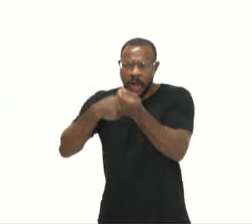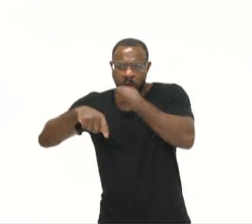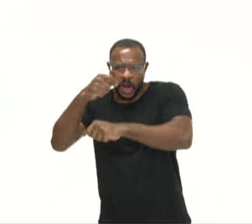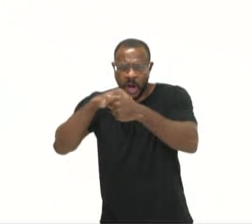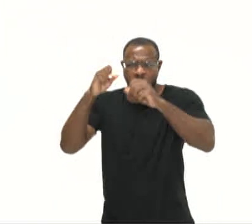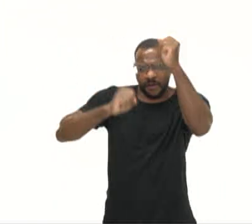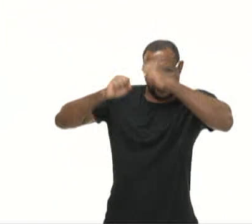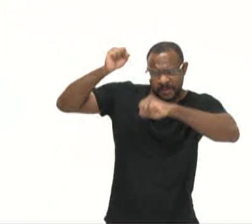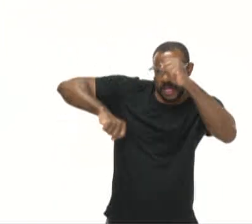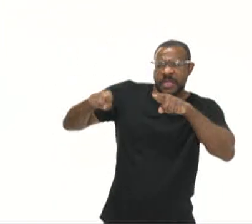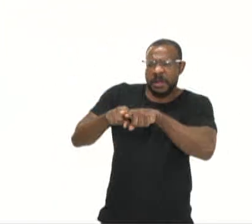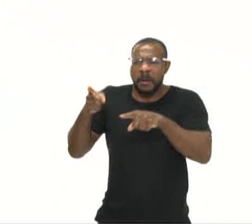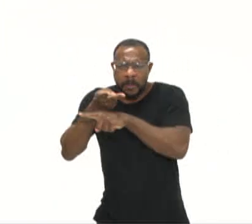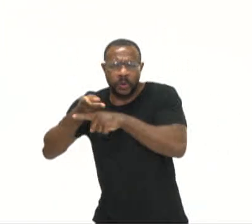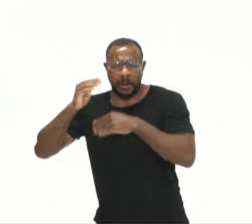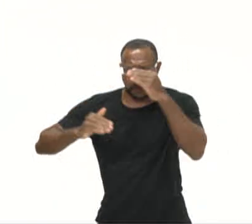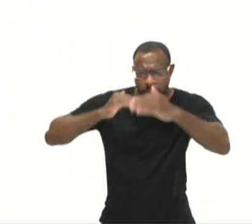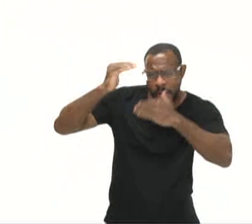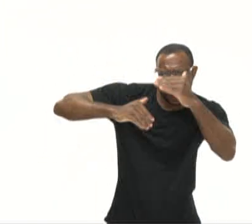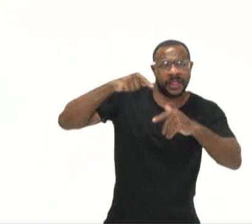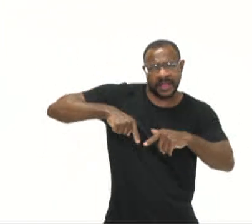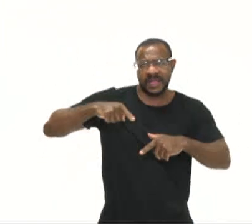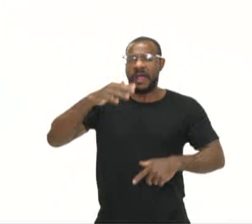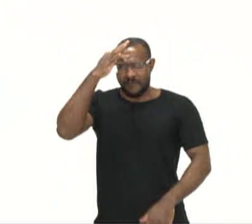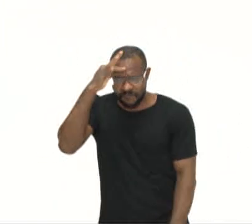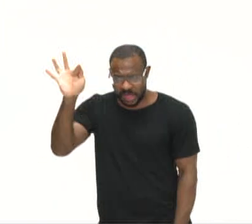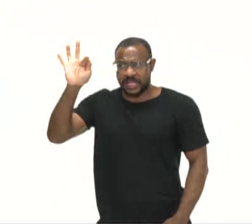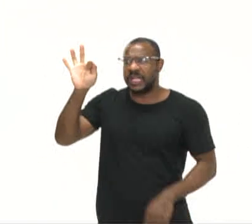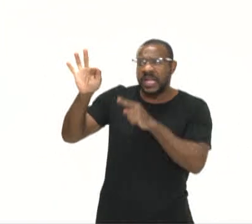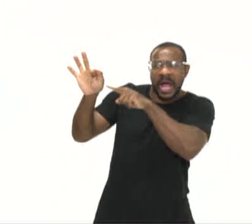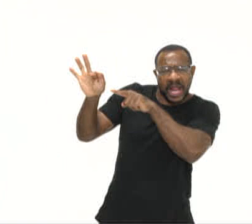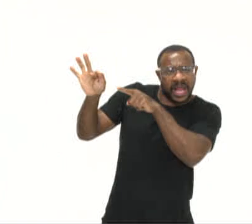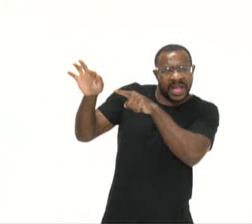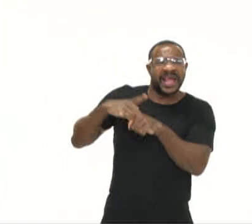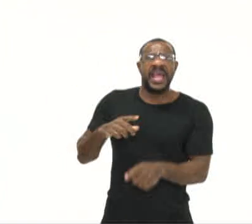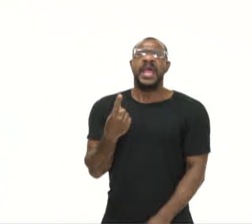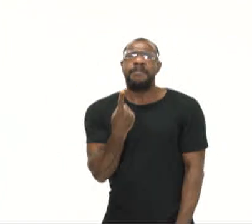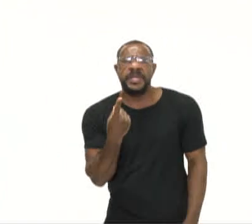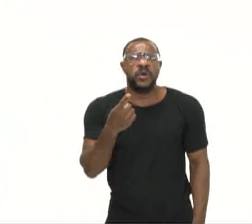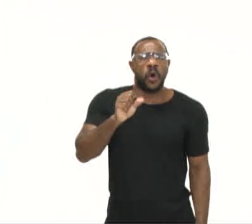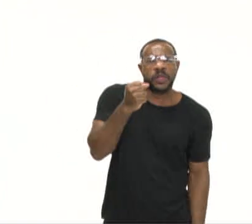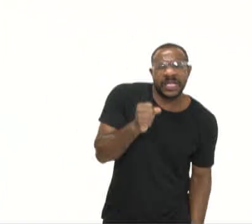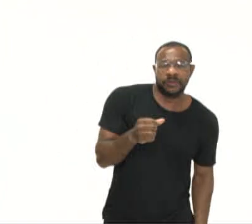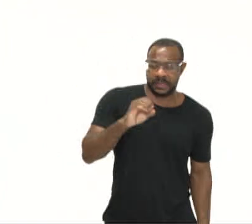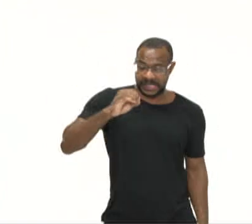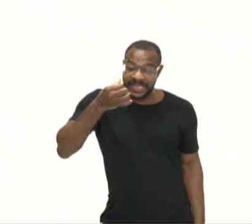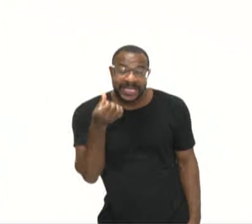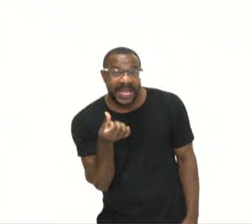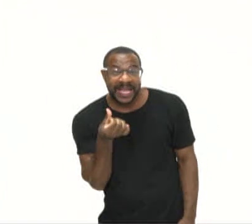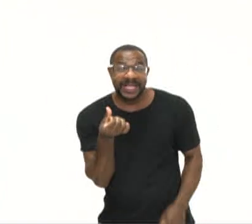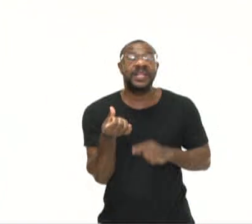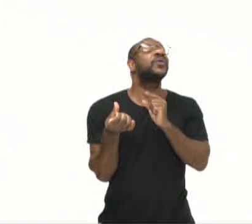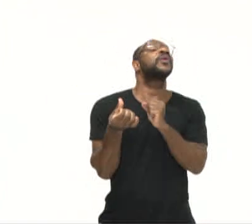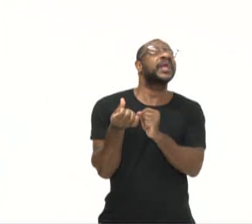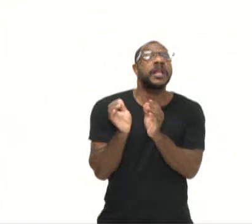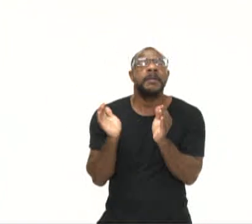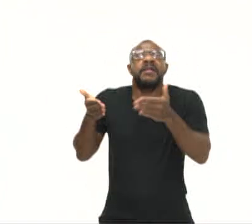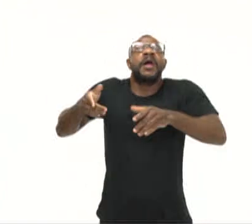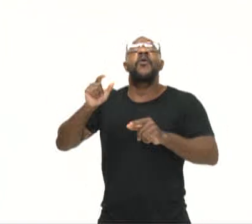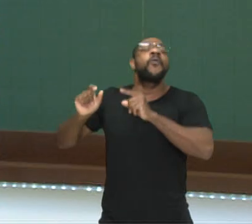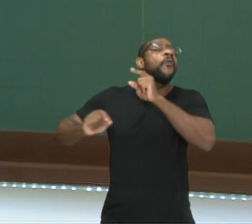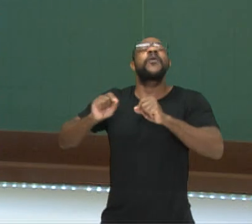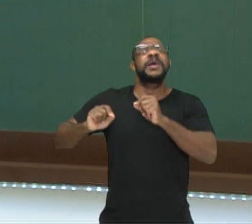industrial e procurar desenvolver a indústria francesa, em 1806, mais especificamente